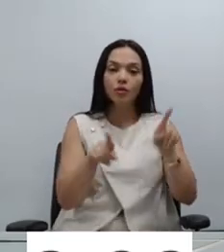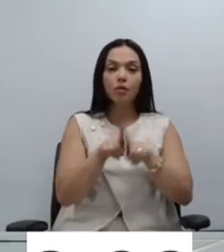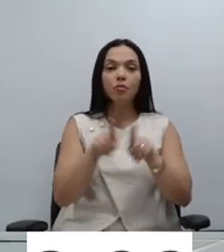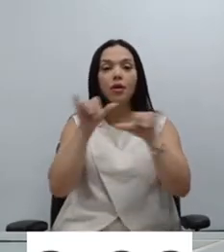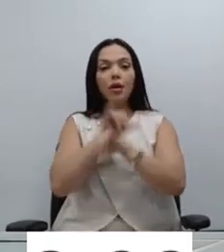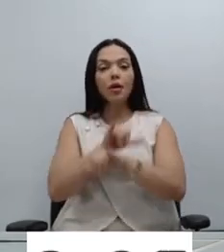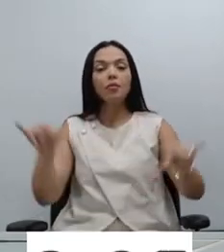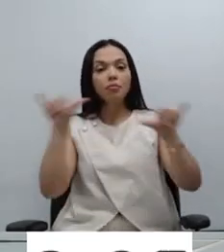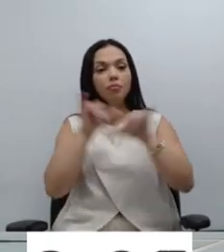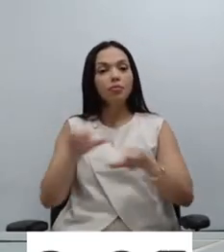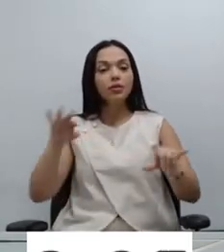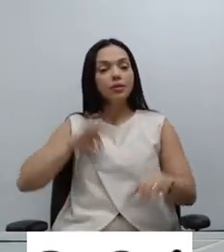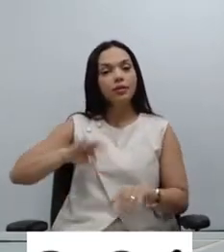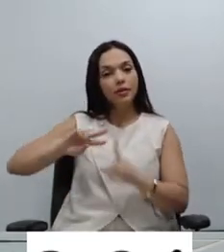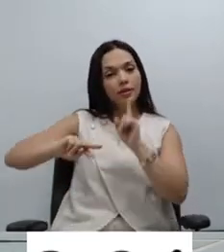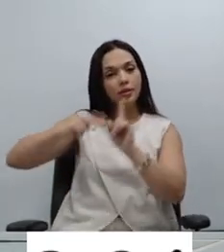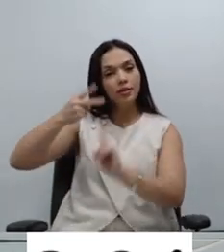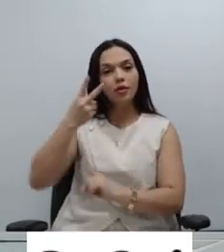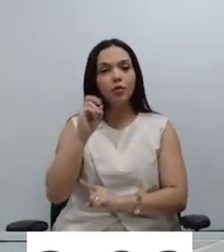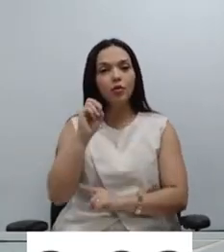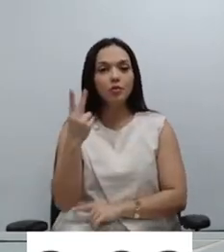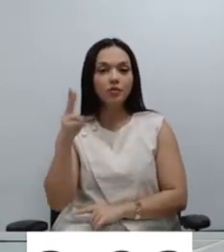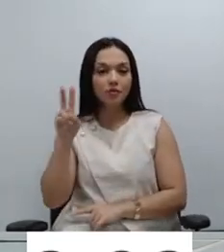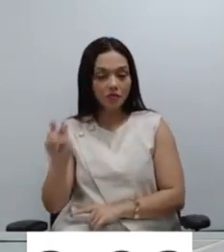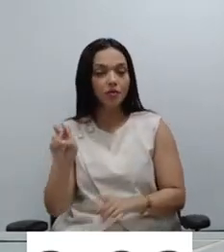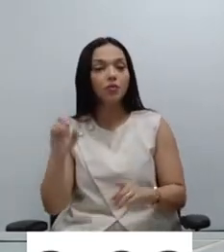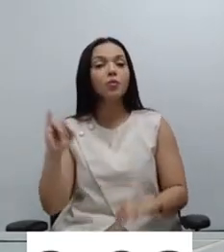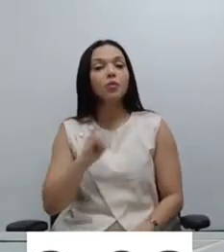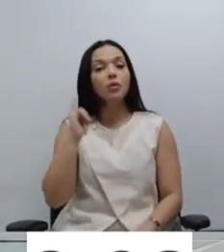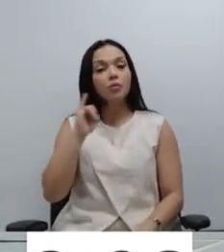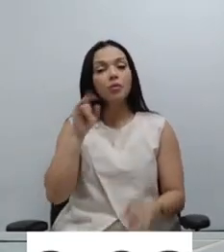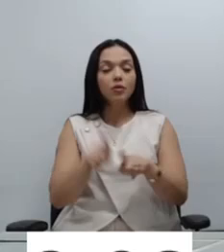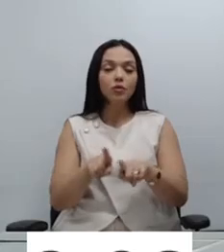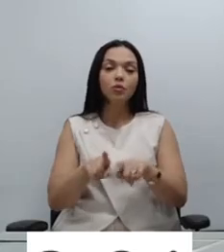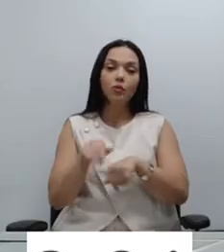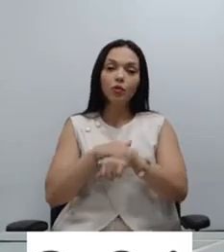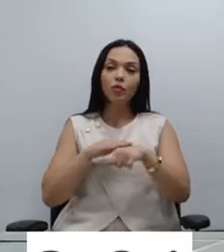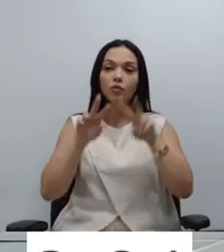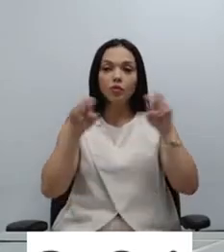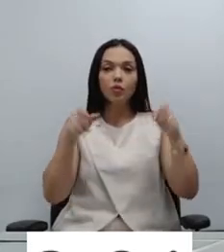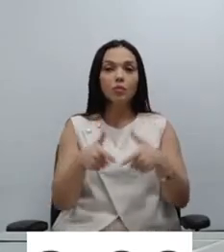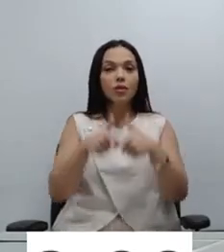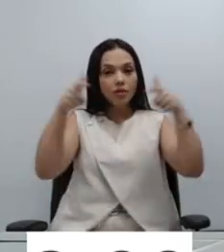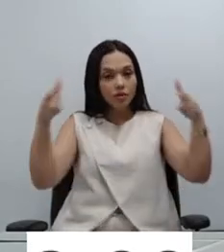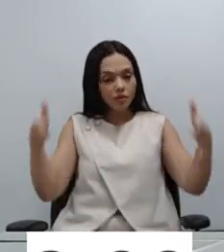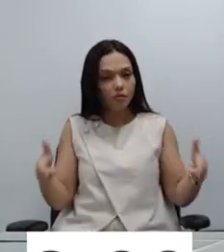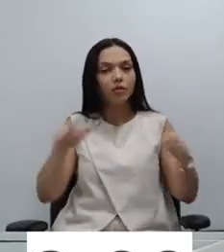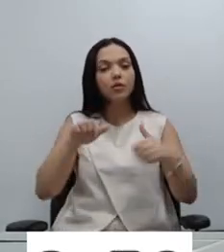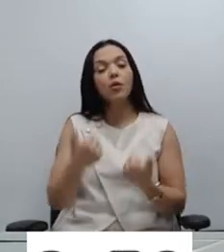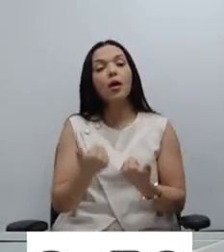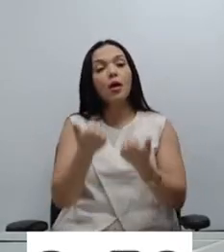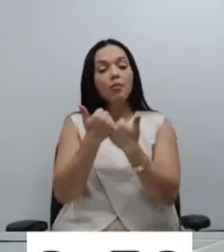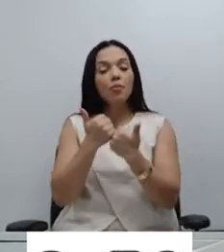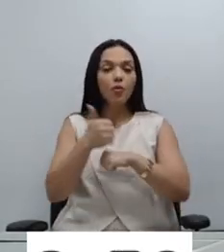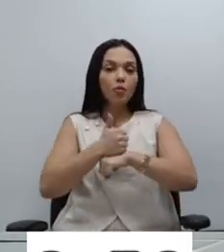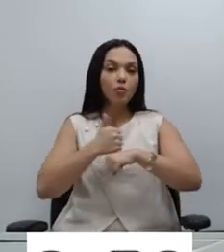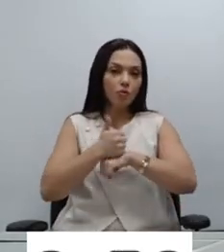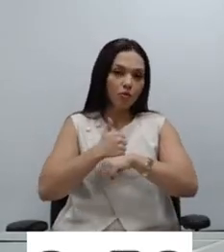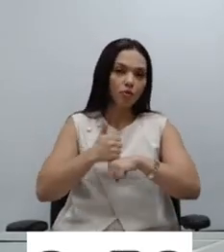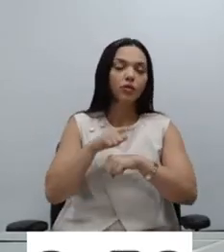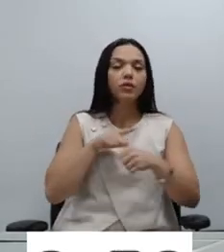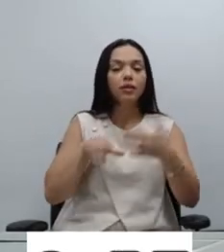2025. É premente, sobretudo, tratarmos da expansão dos quadros de apoio. Se faz urgente o envio de um projeto de lei para a criação de cargos de